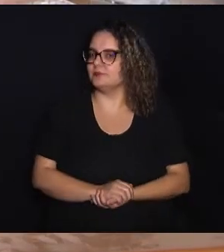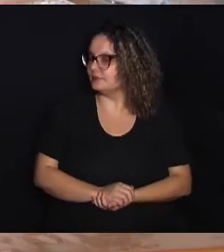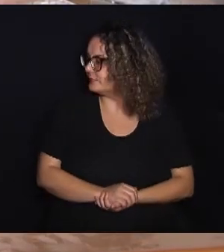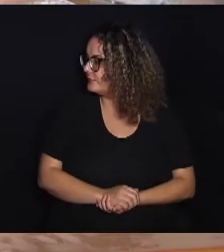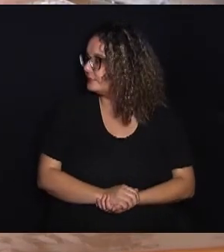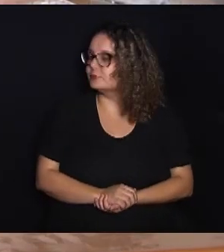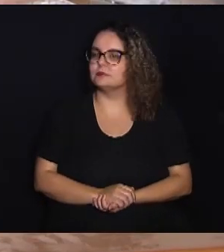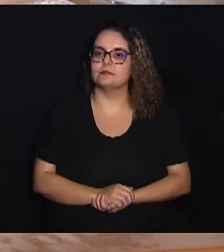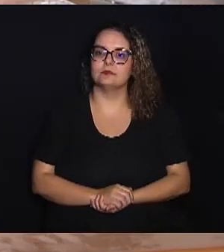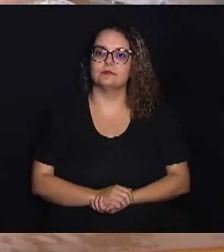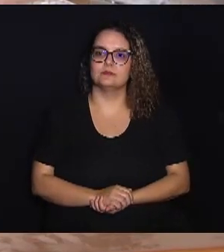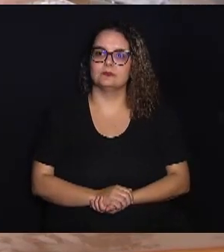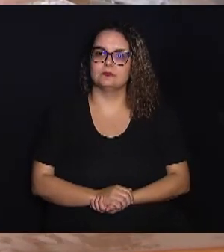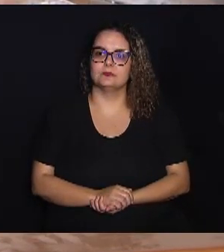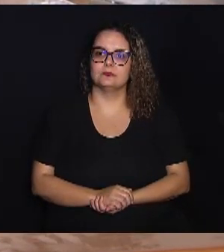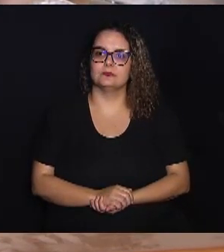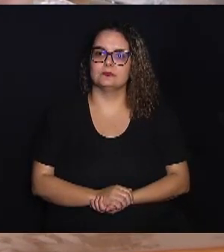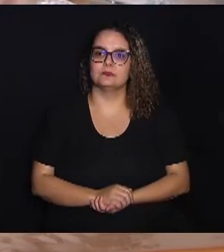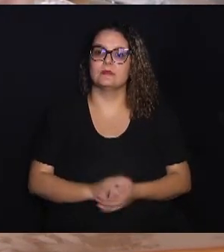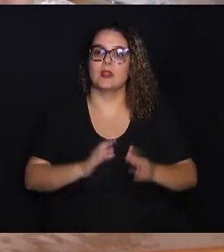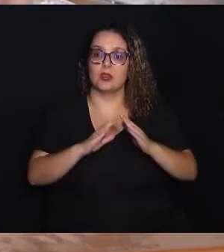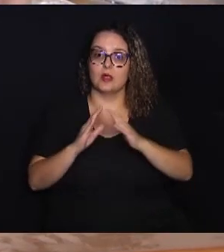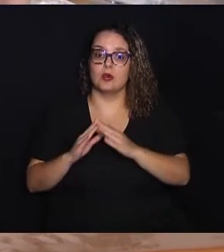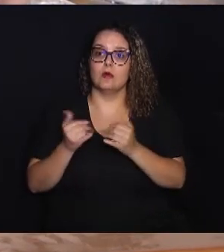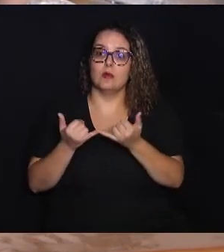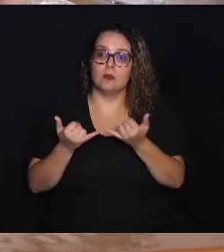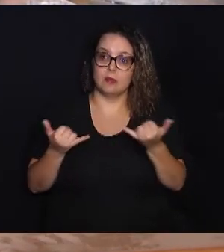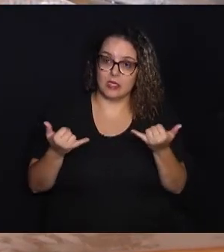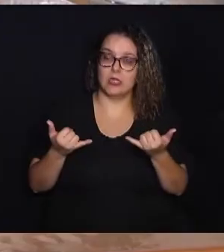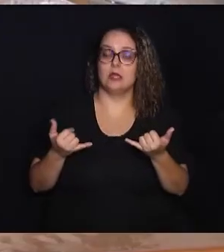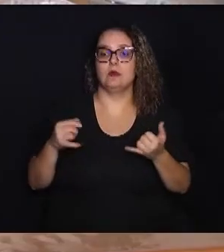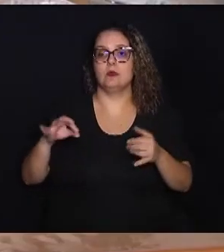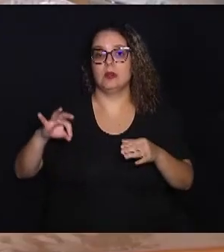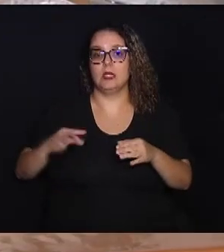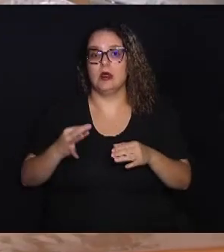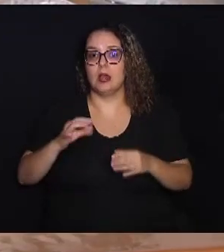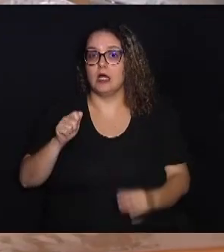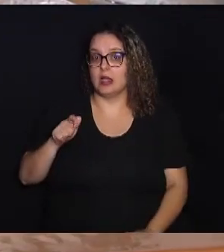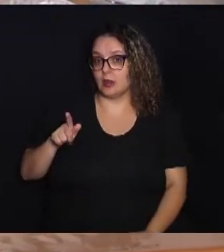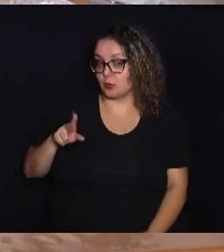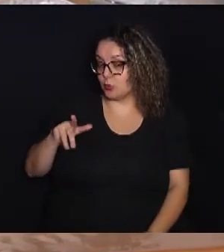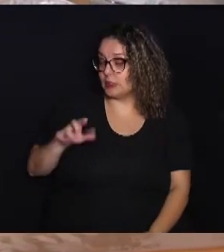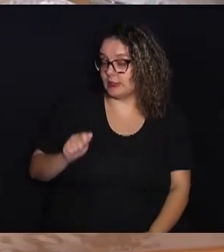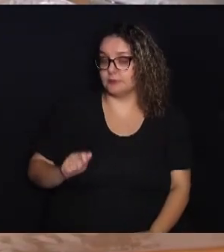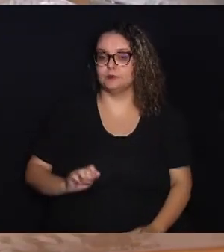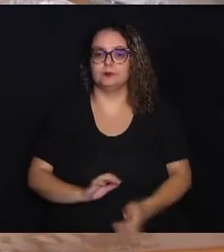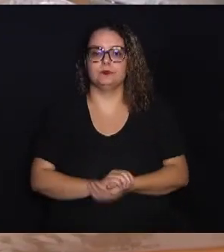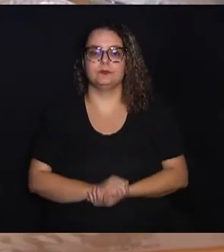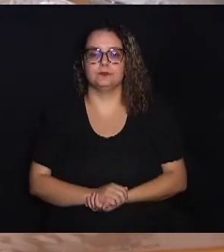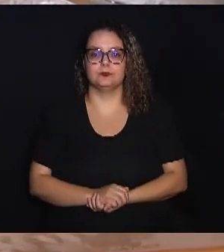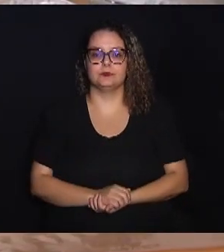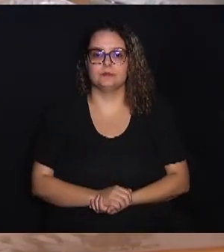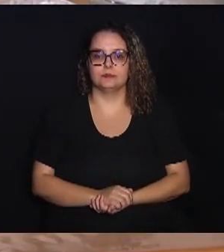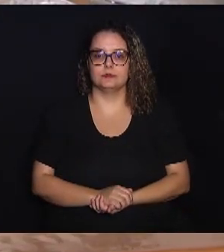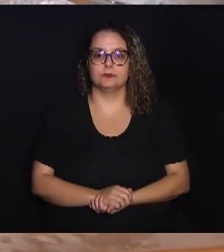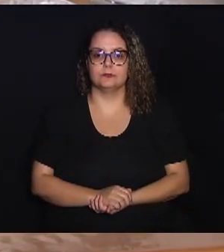encaixa ela. Sim. E a gente vai passar bem de levinho assim nessa beiradinha para